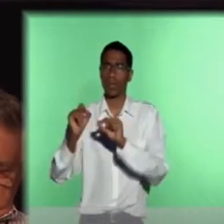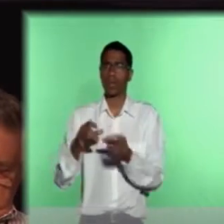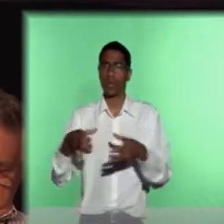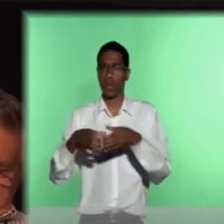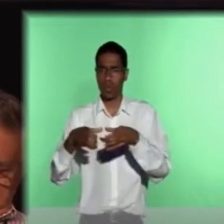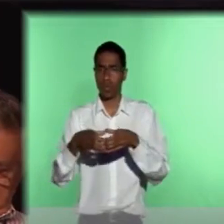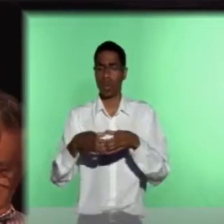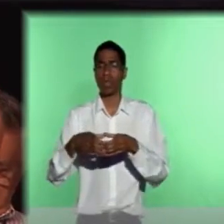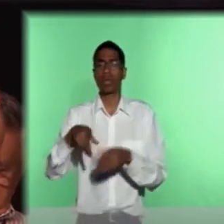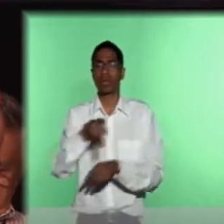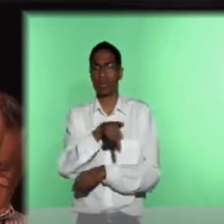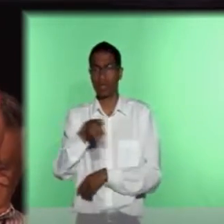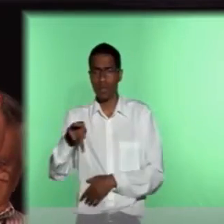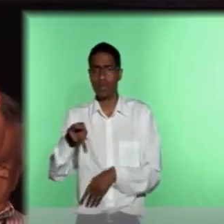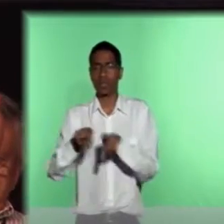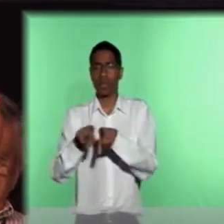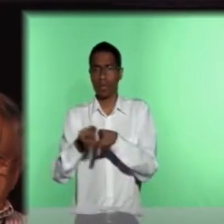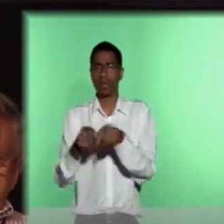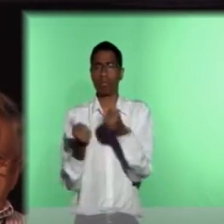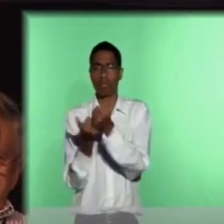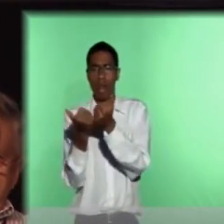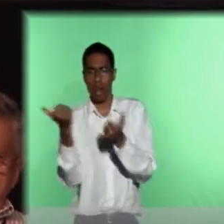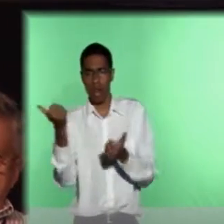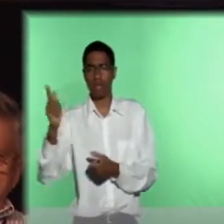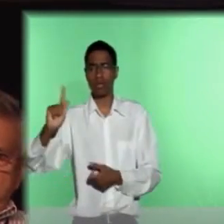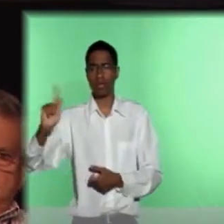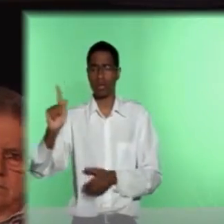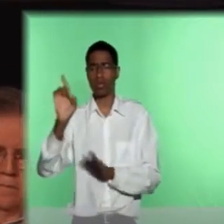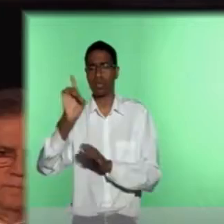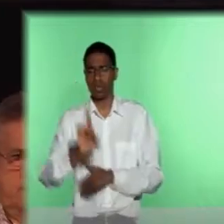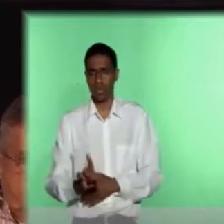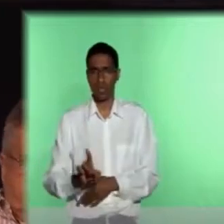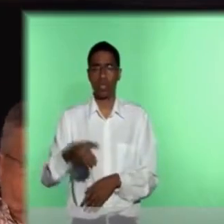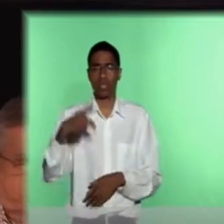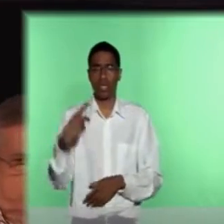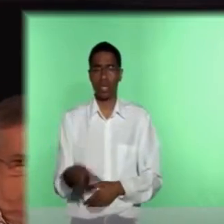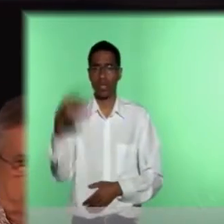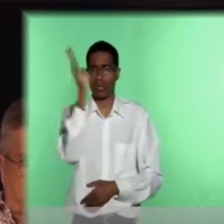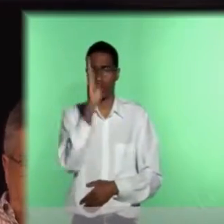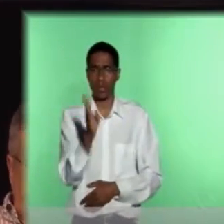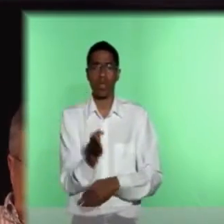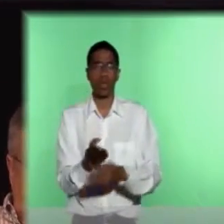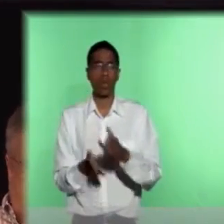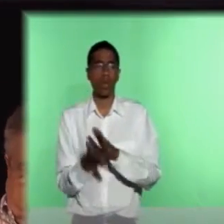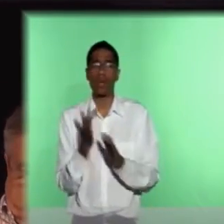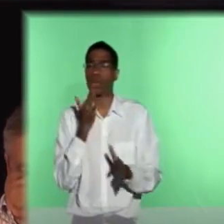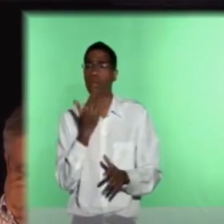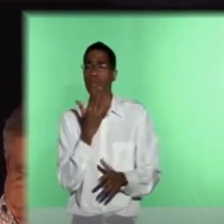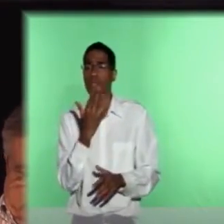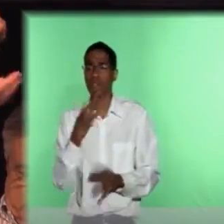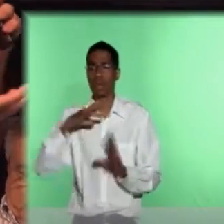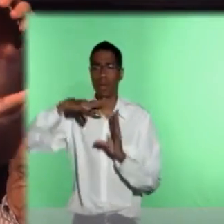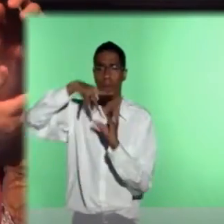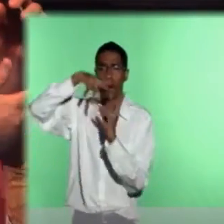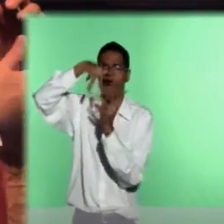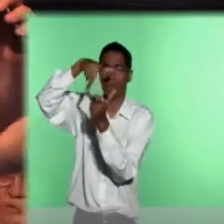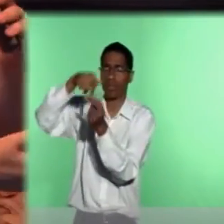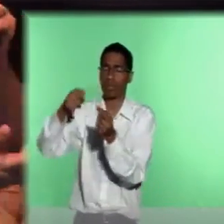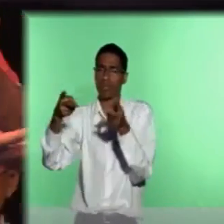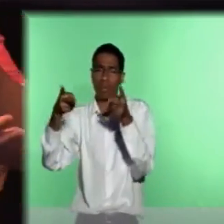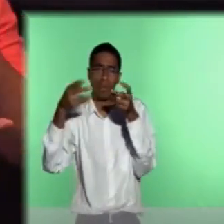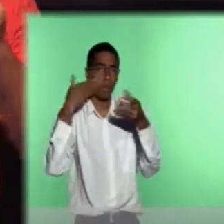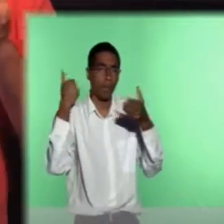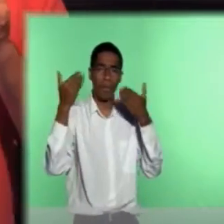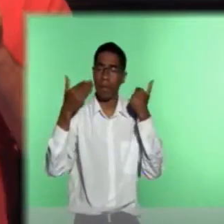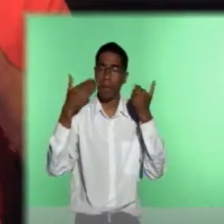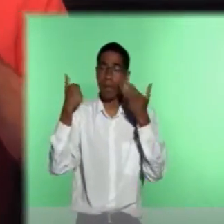gestores educacionais do Brasil, circulem ao redor do mundo, até para mistificar algumas questões que eu vi na